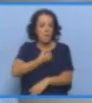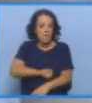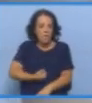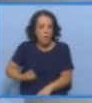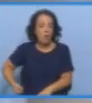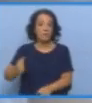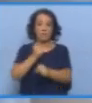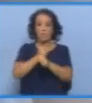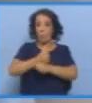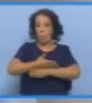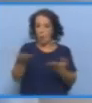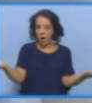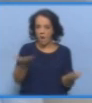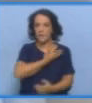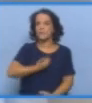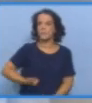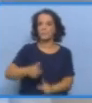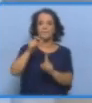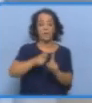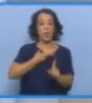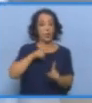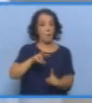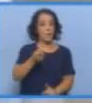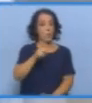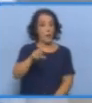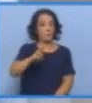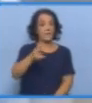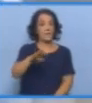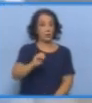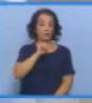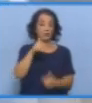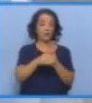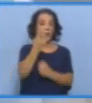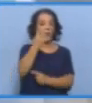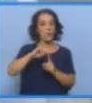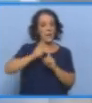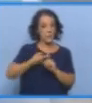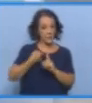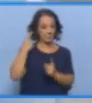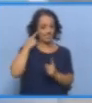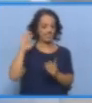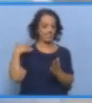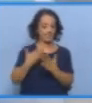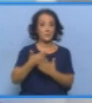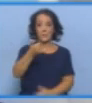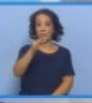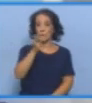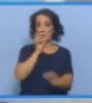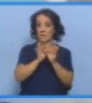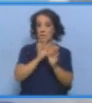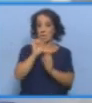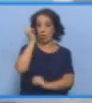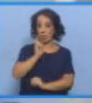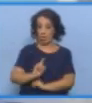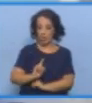pelo desemprego. Trata-se de Dom Manuel Martins, que faleceu há um ano. A partir desse dia 24 de setembro, ficou